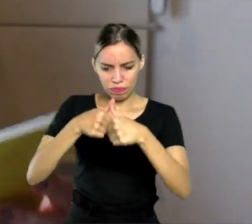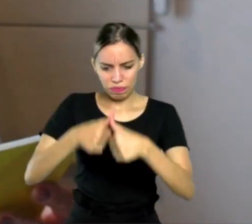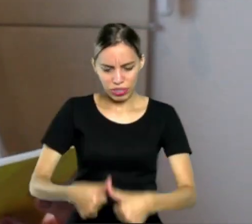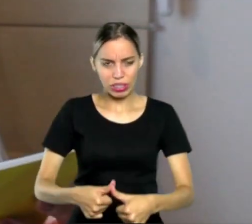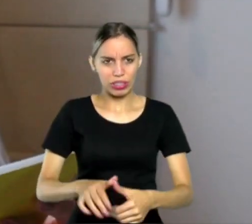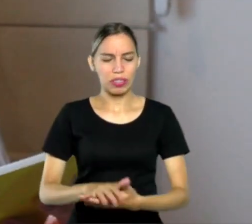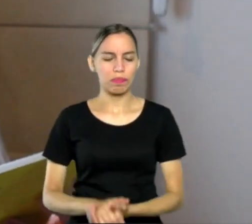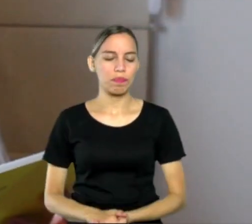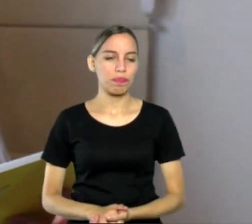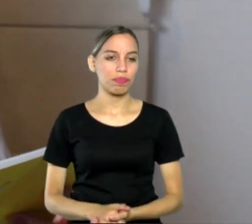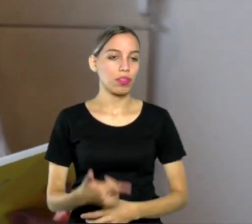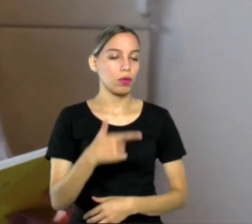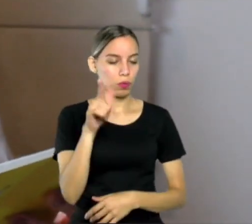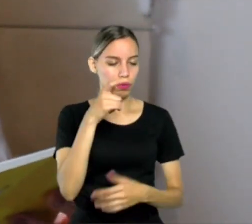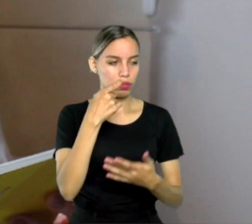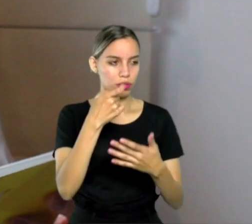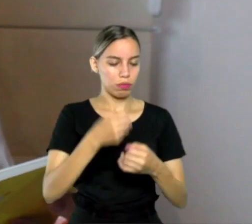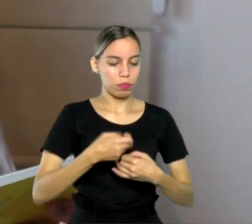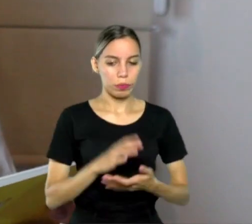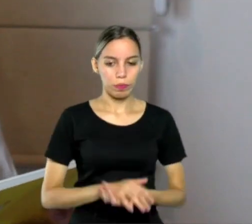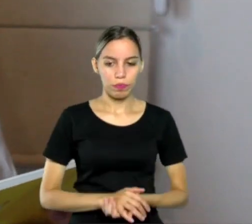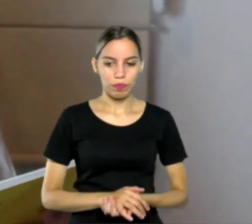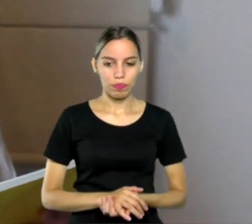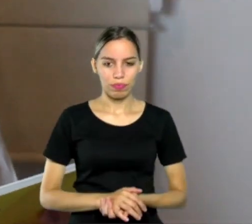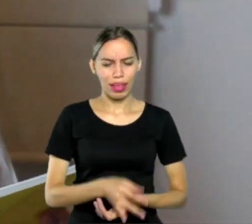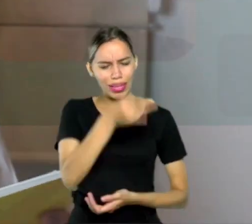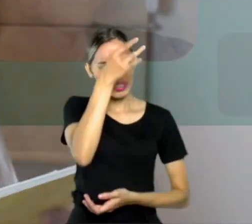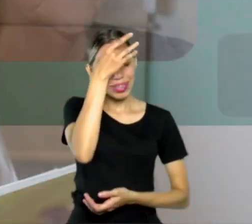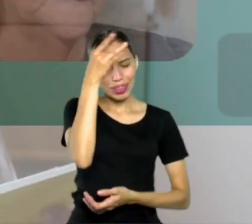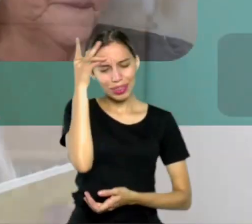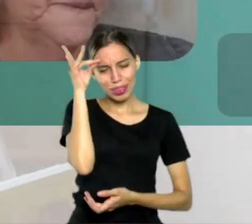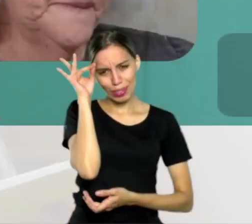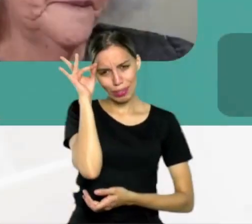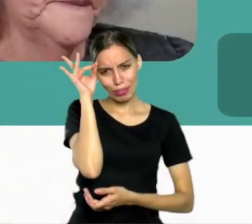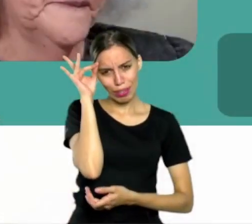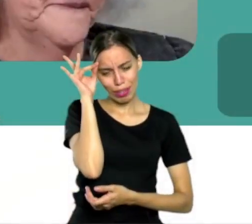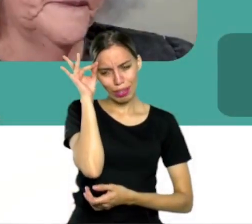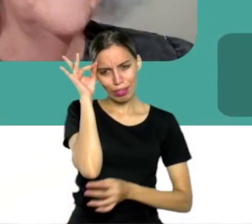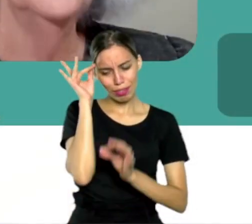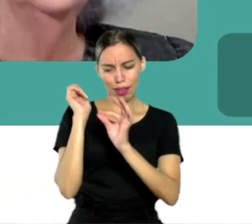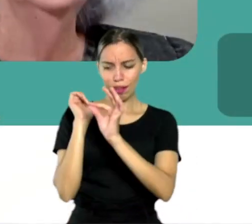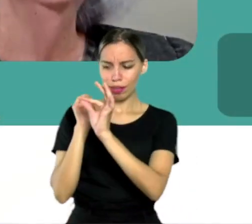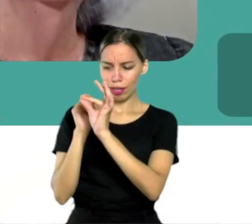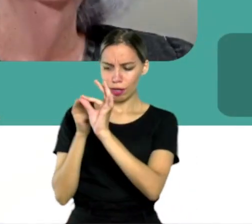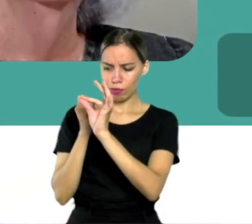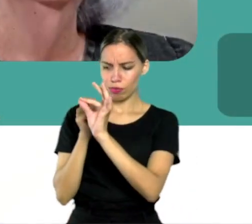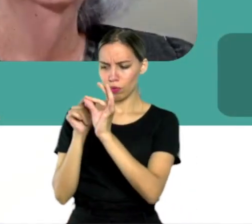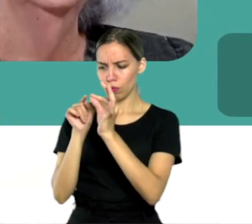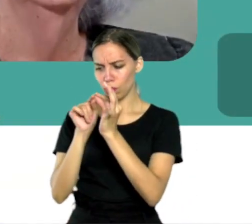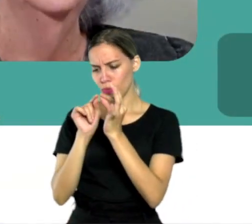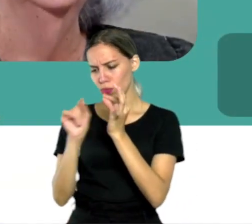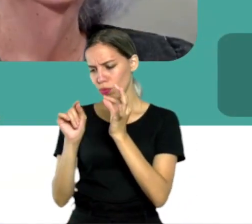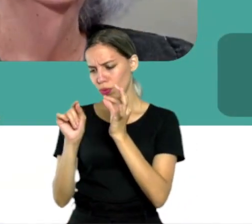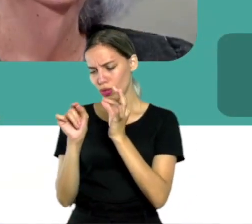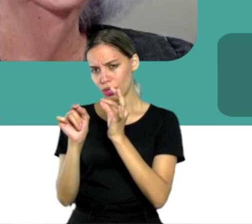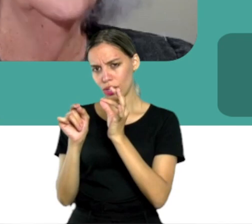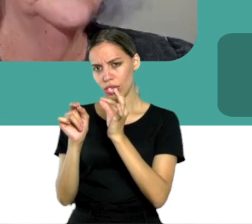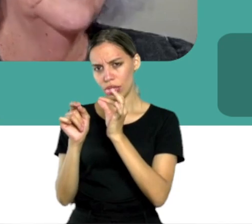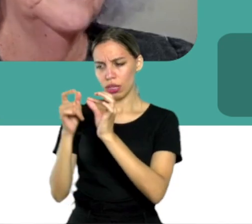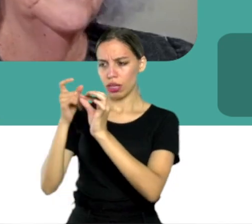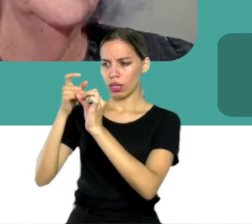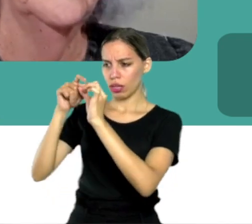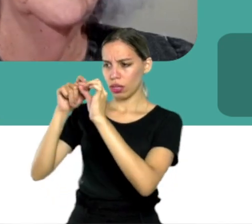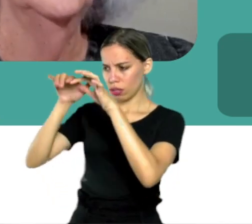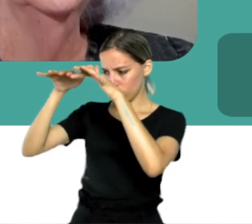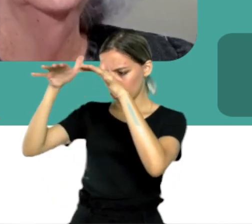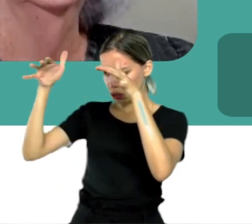Outro, inocente. O prego sem ponta, fincado no muro, segura a gaiola do pobre